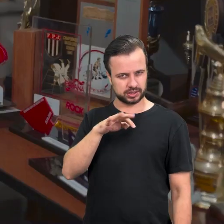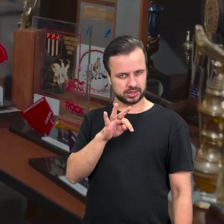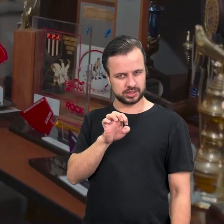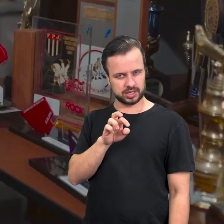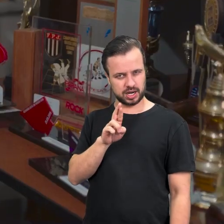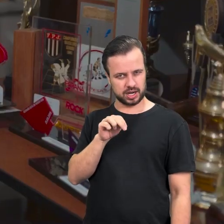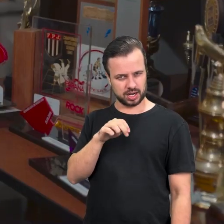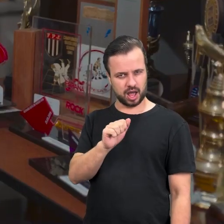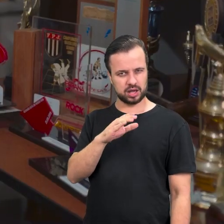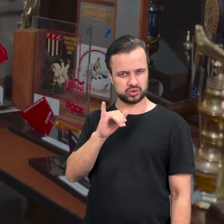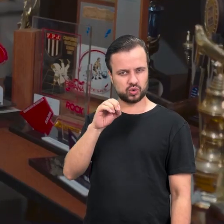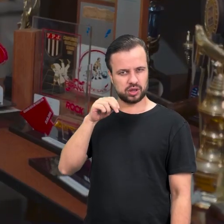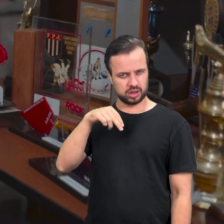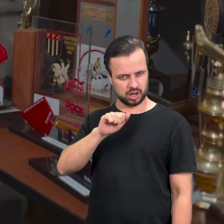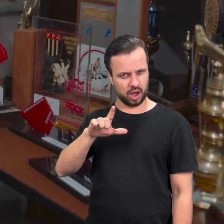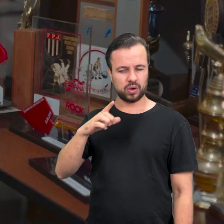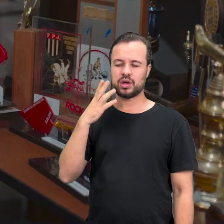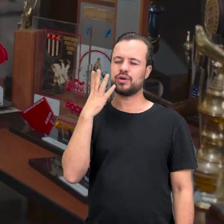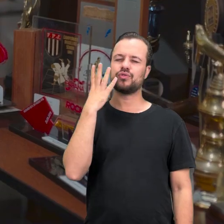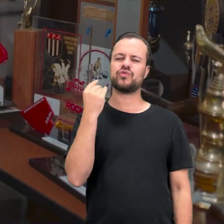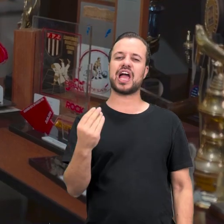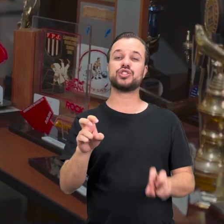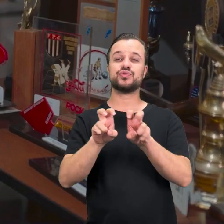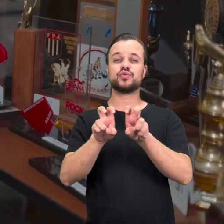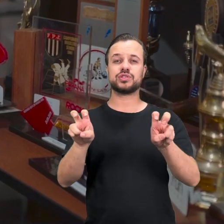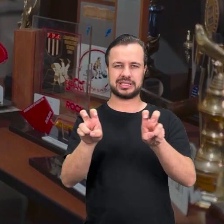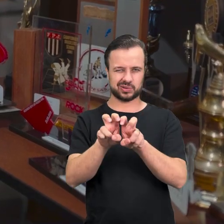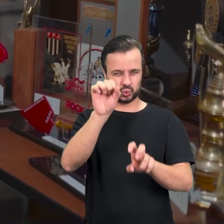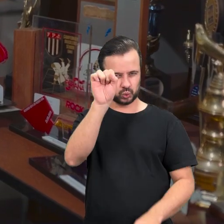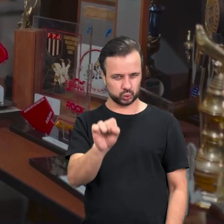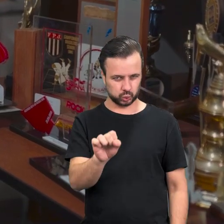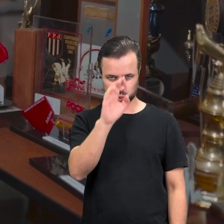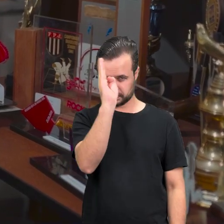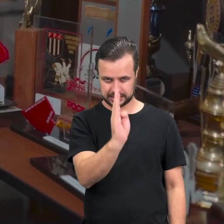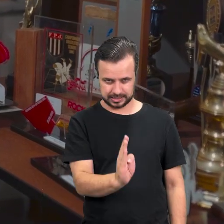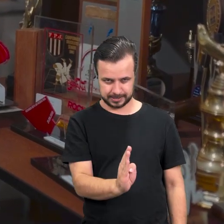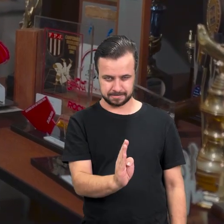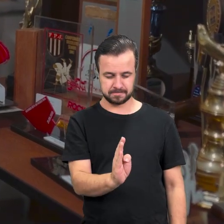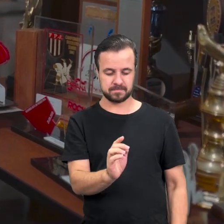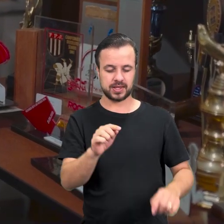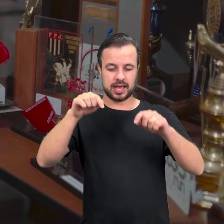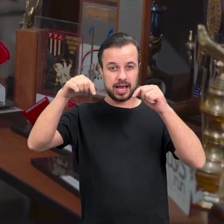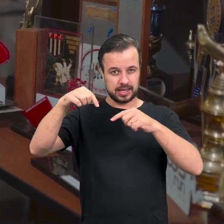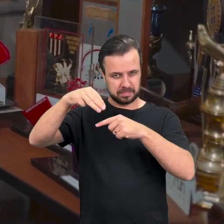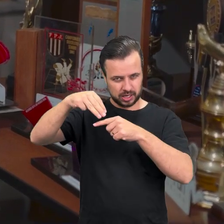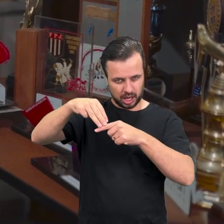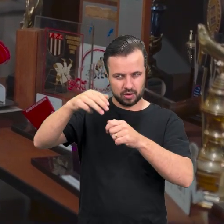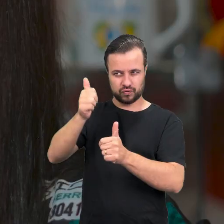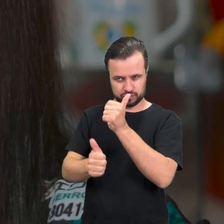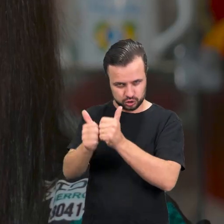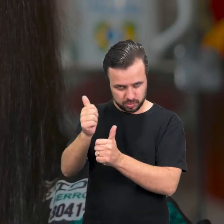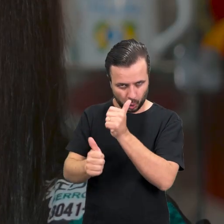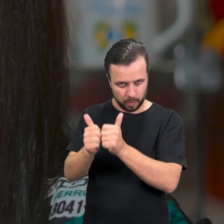a Liga Nacional, que era o futsal, o sul-brasileiro era campo, então nós jogamos campo aqui